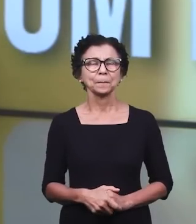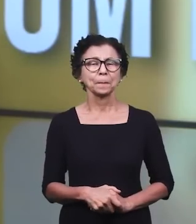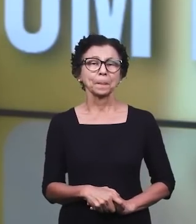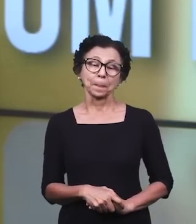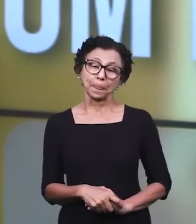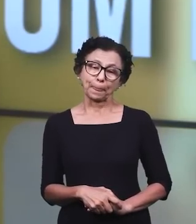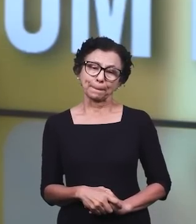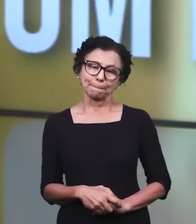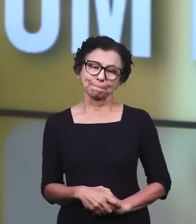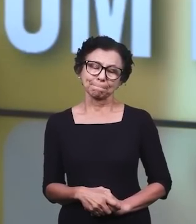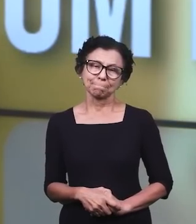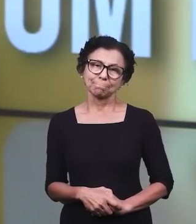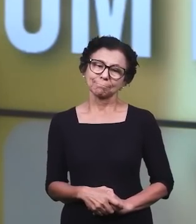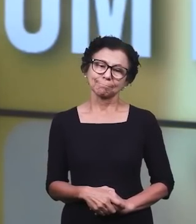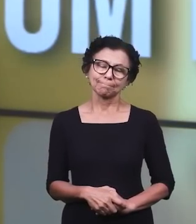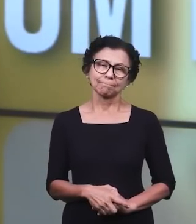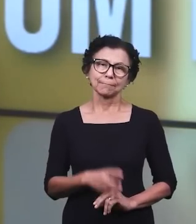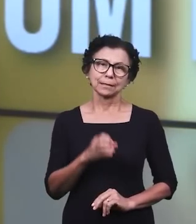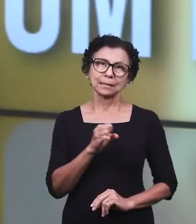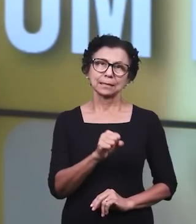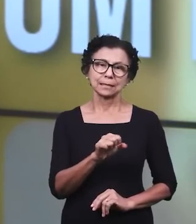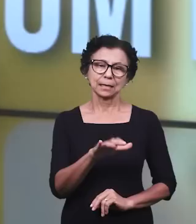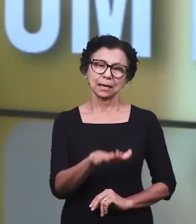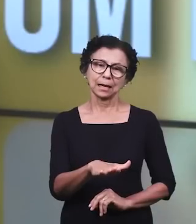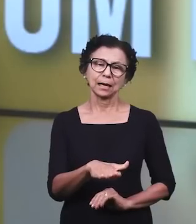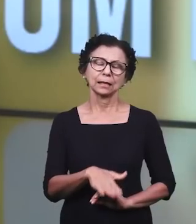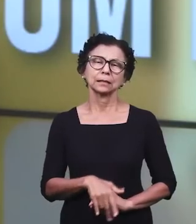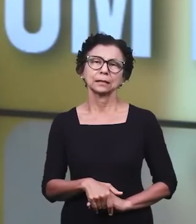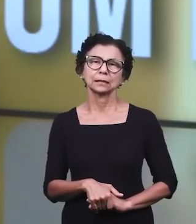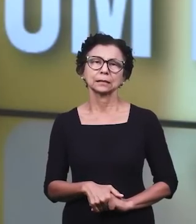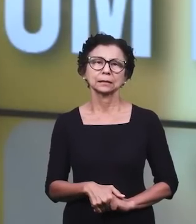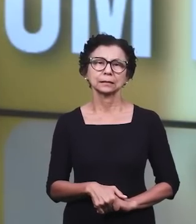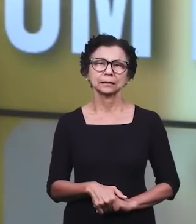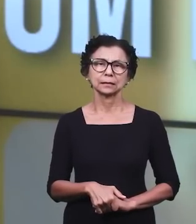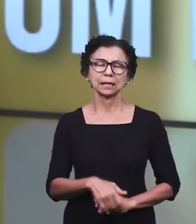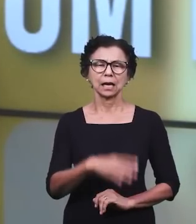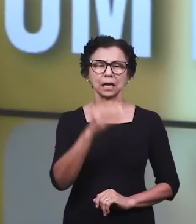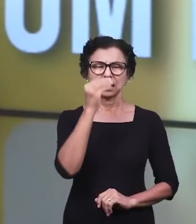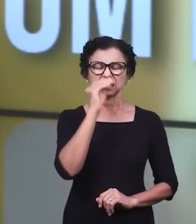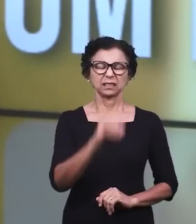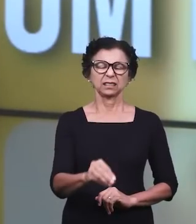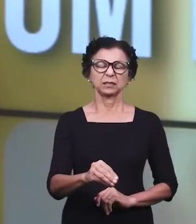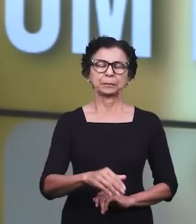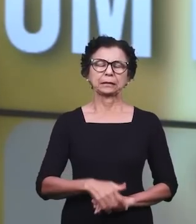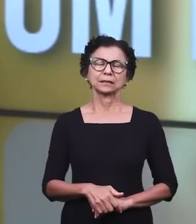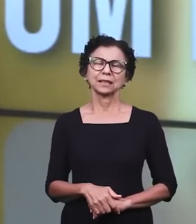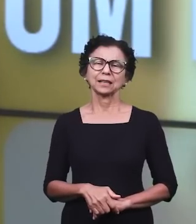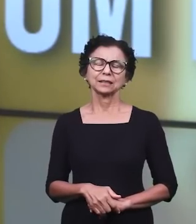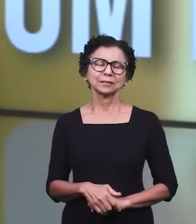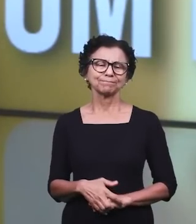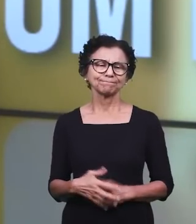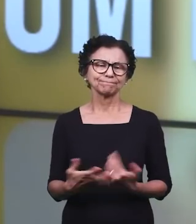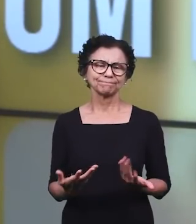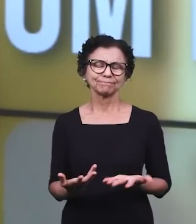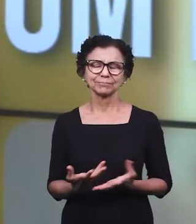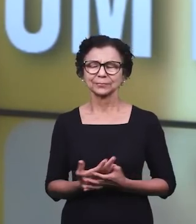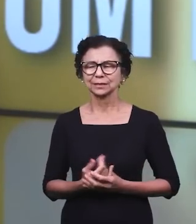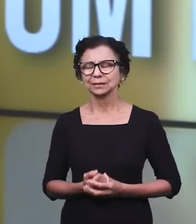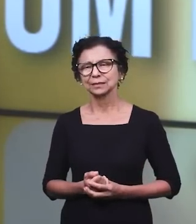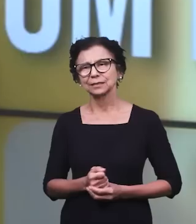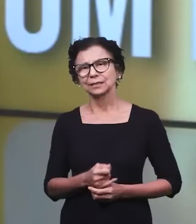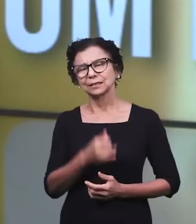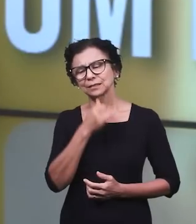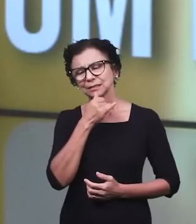amada, ela se torna uma criança carente. Às vezes até mendigando alguém que possa ouvir. E